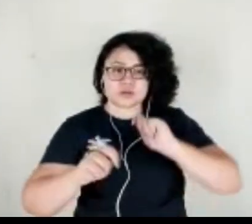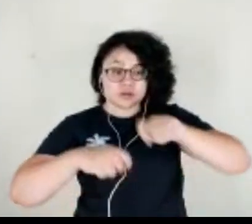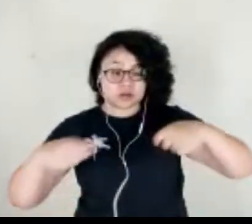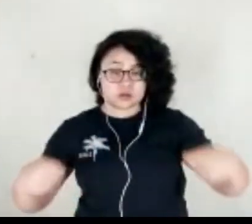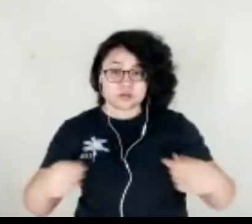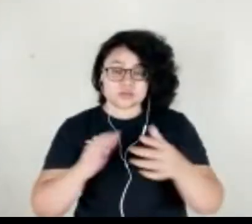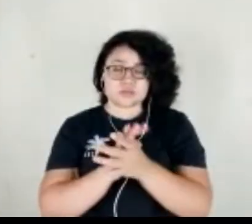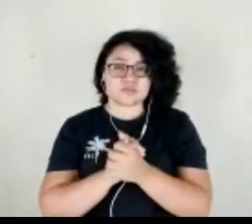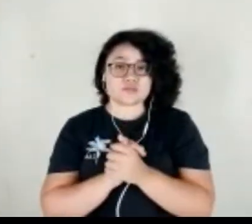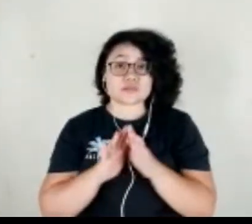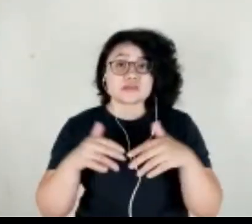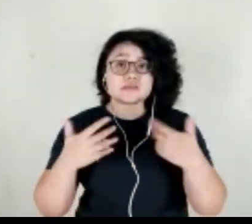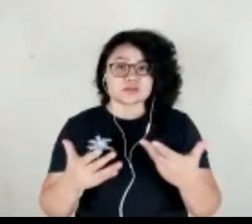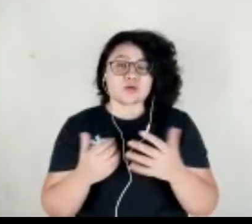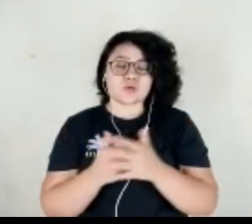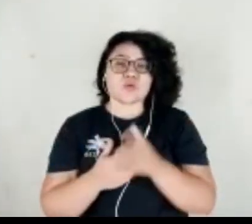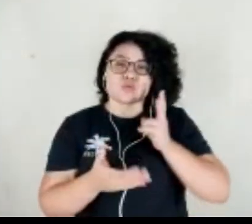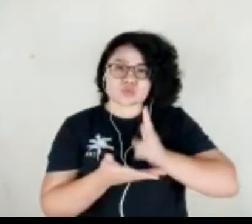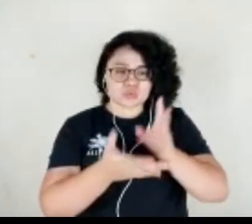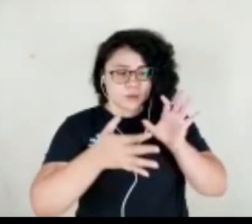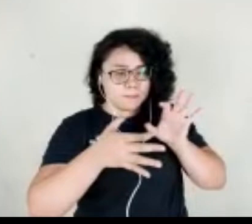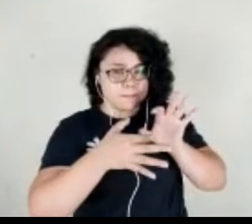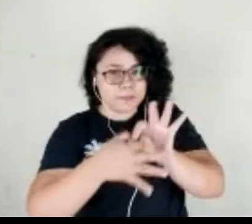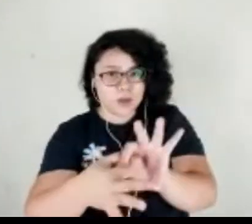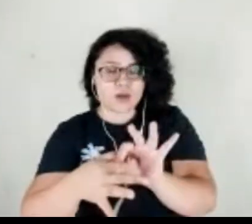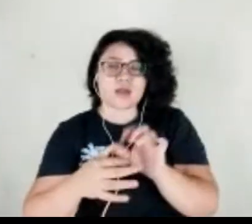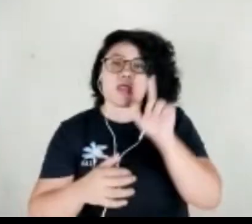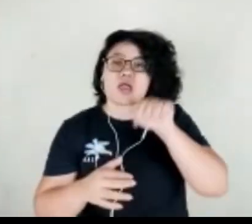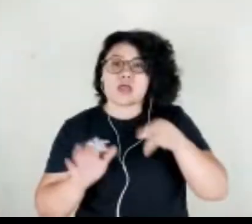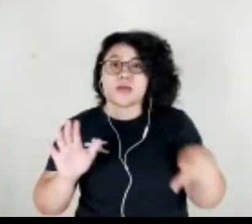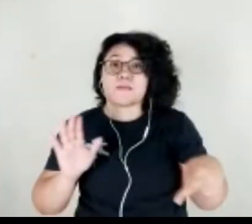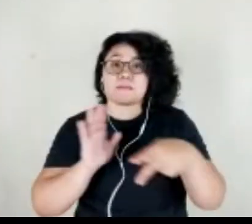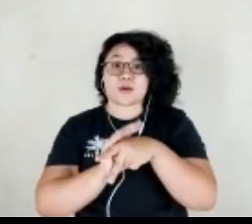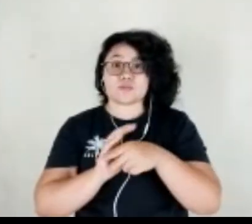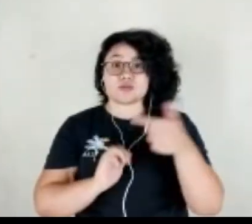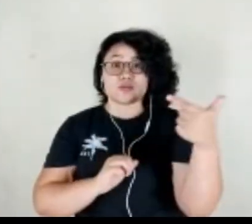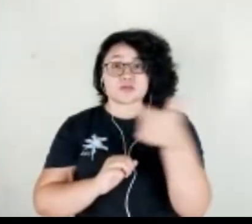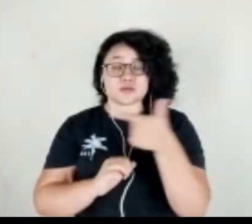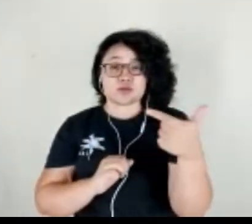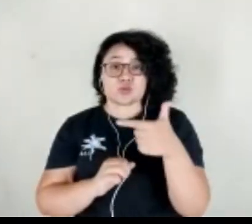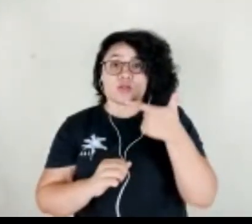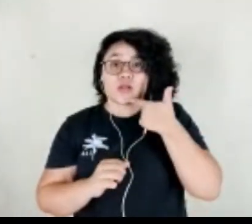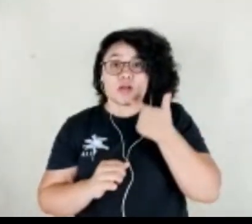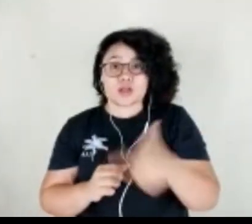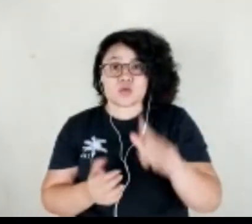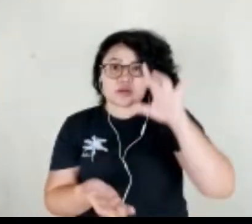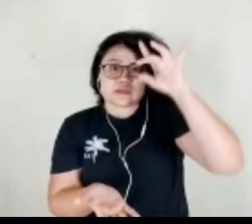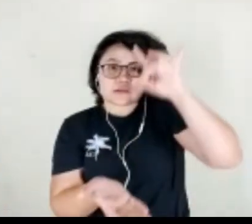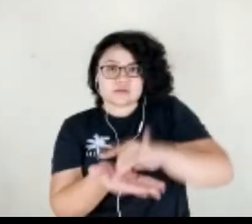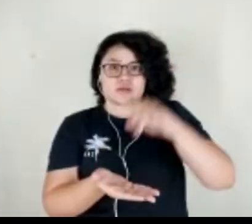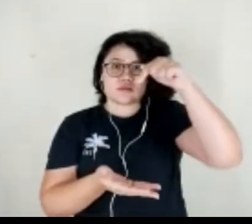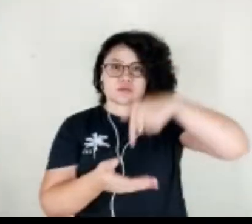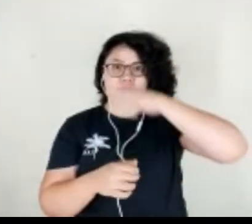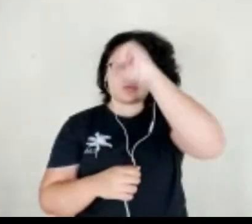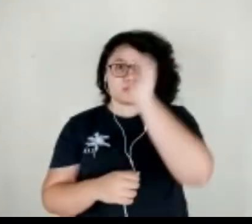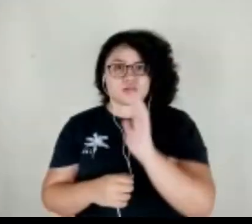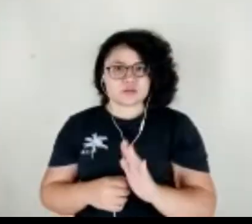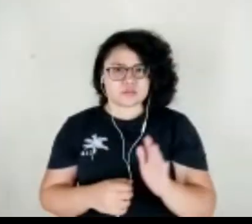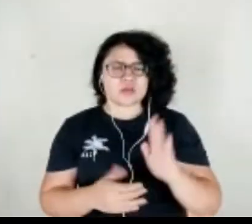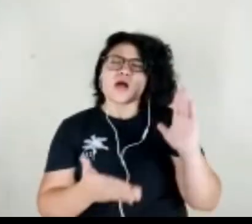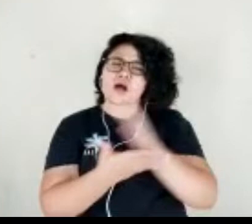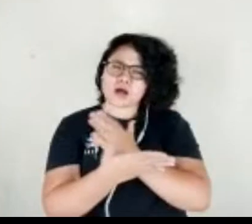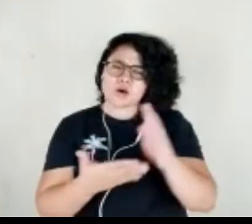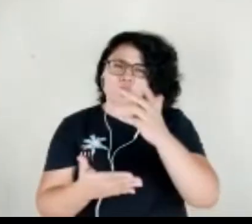Que pegando já o gancho daqui, ela é nossa segunda língua oficial aqui do Brasil,